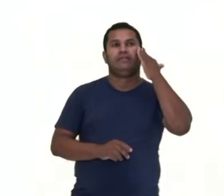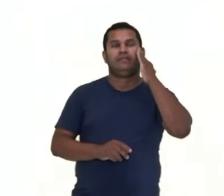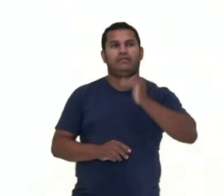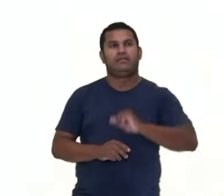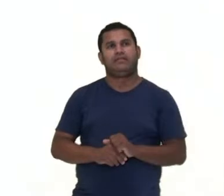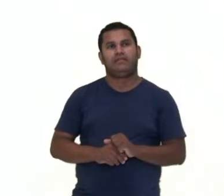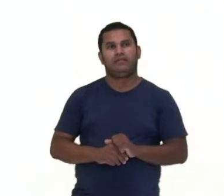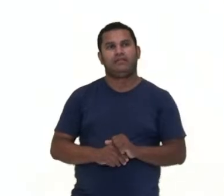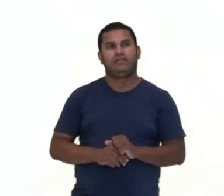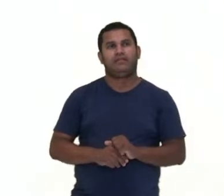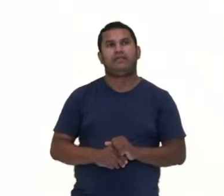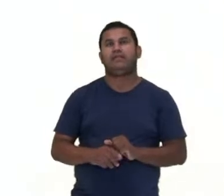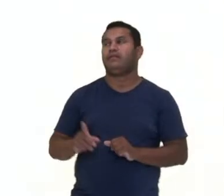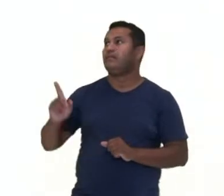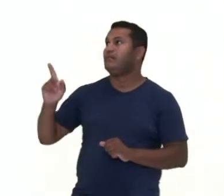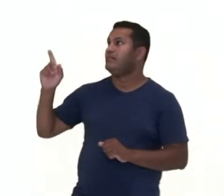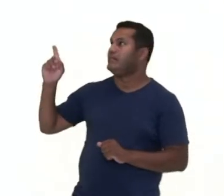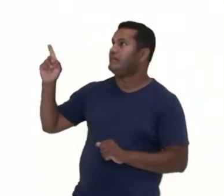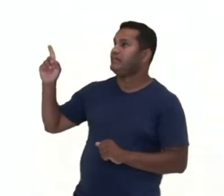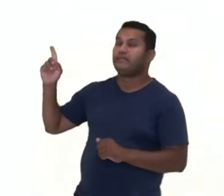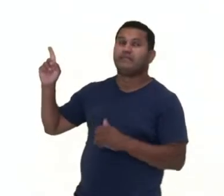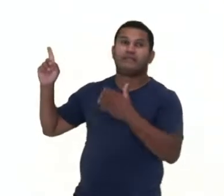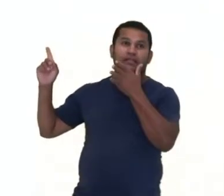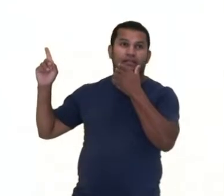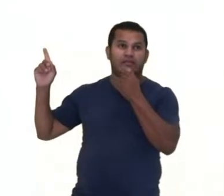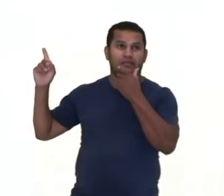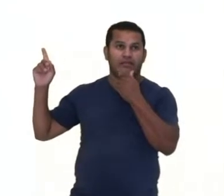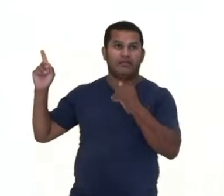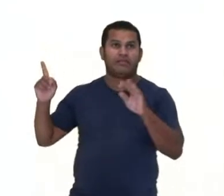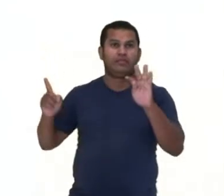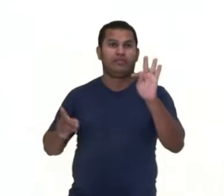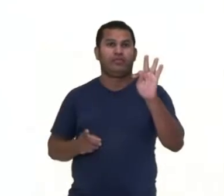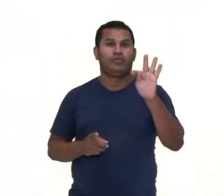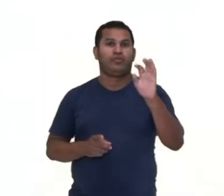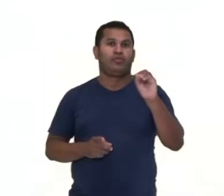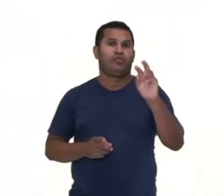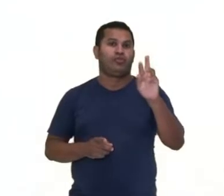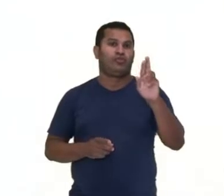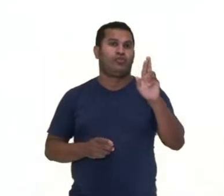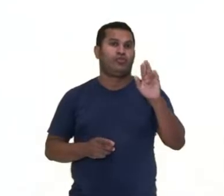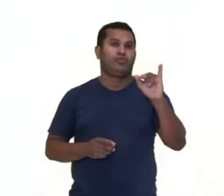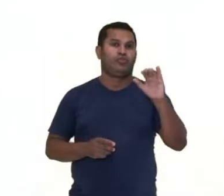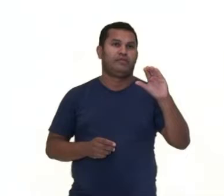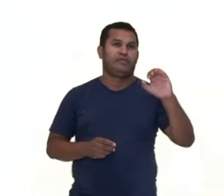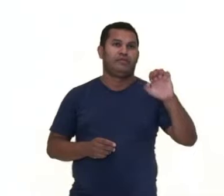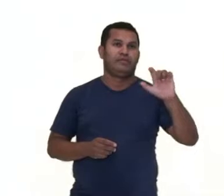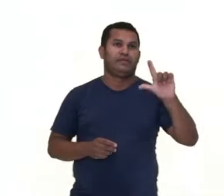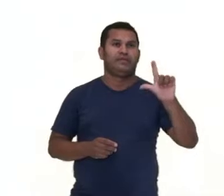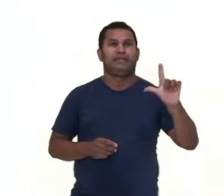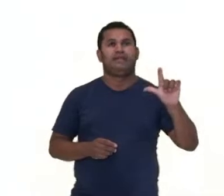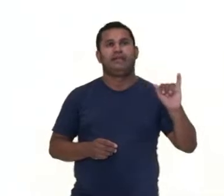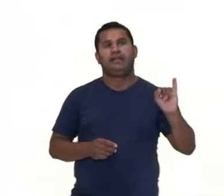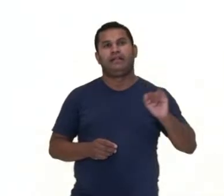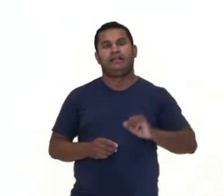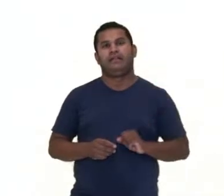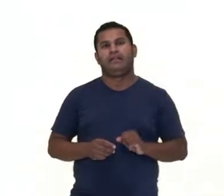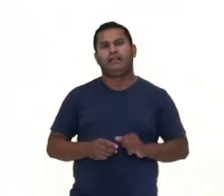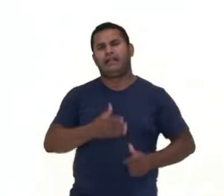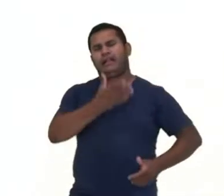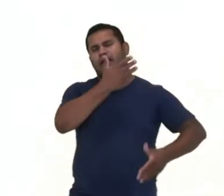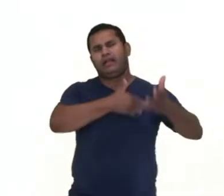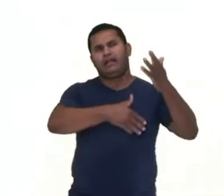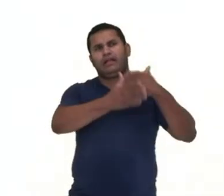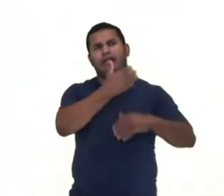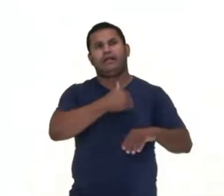para isso nós vamos ver esse carinha aqui, ó, o Torricelli, né? Então, embora antigamente não existam